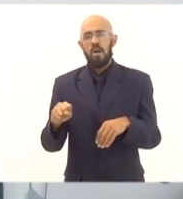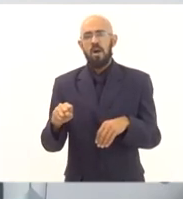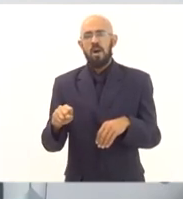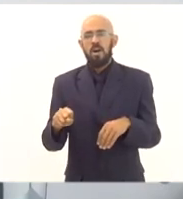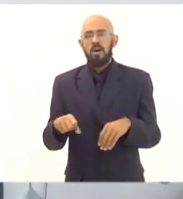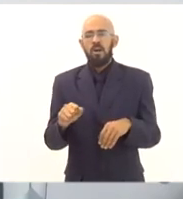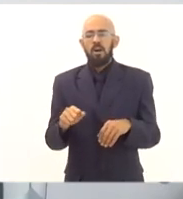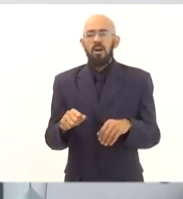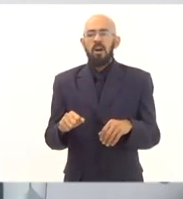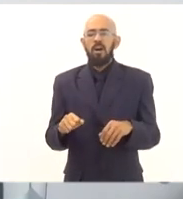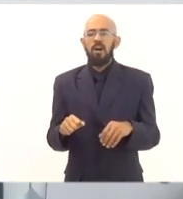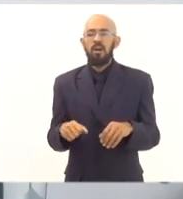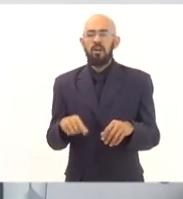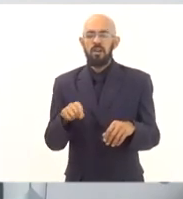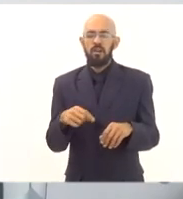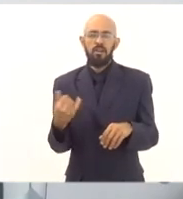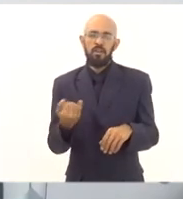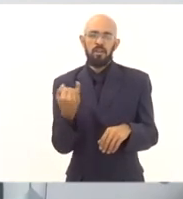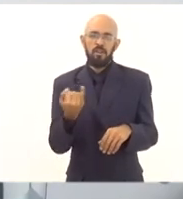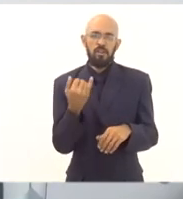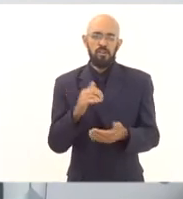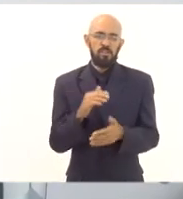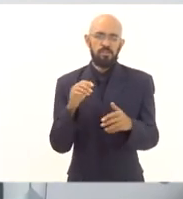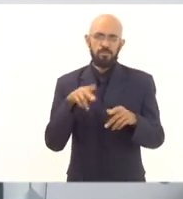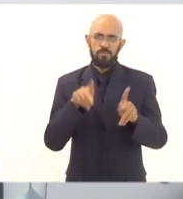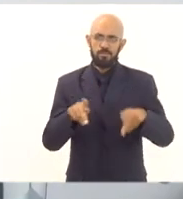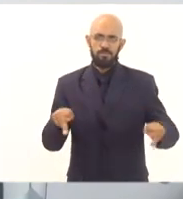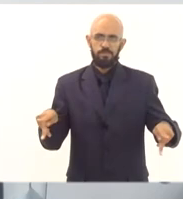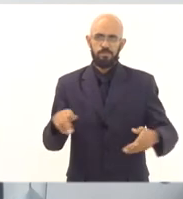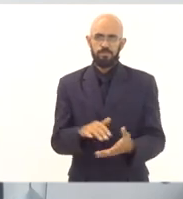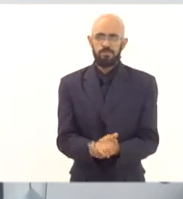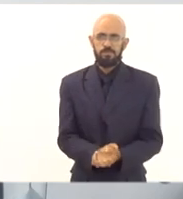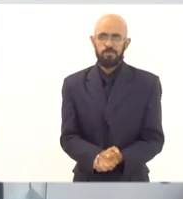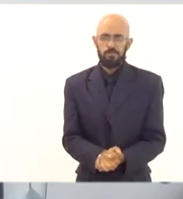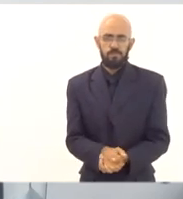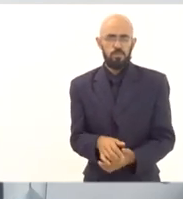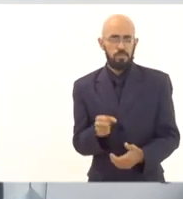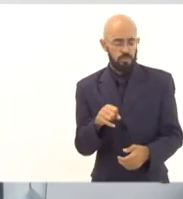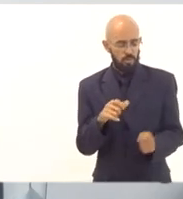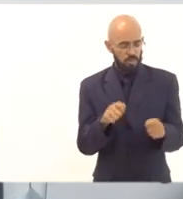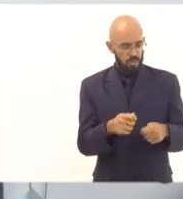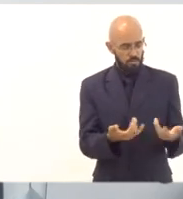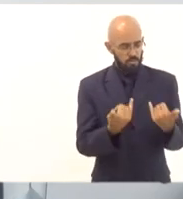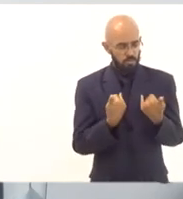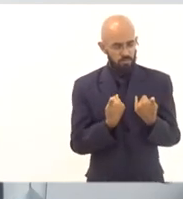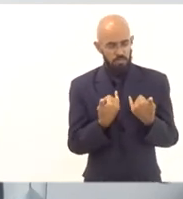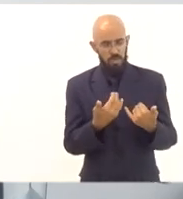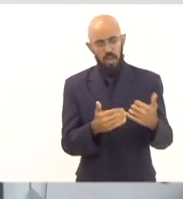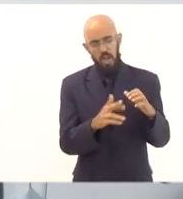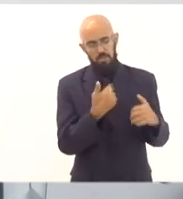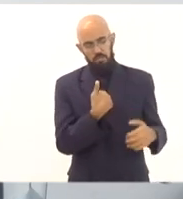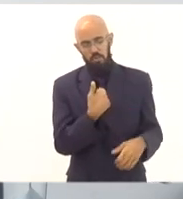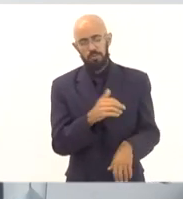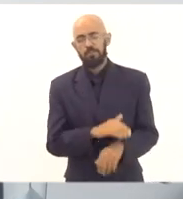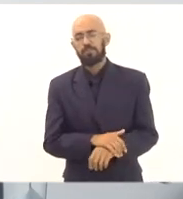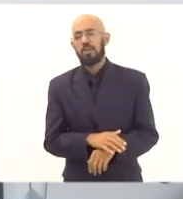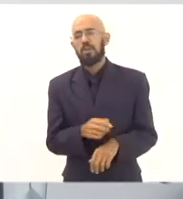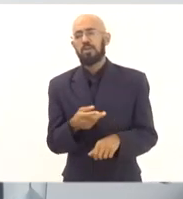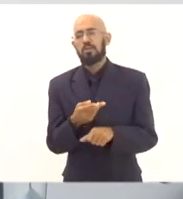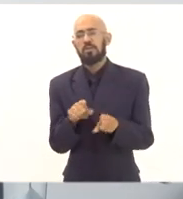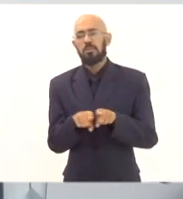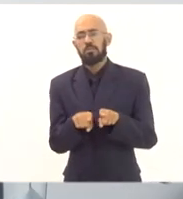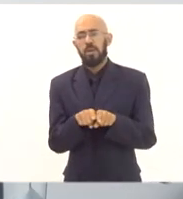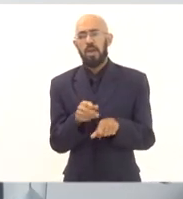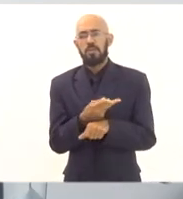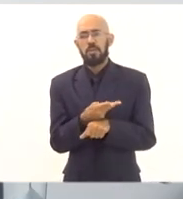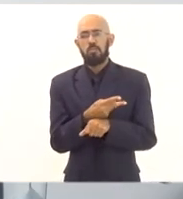enfim é essencial para as pessoas se vocês pudessem nos mandar a questão da busca ativa e